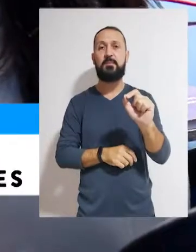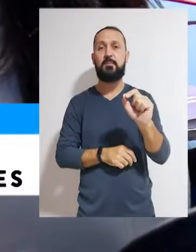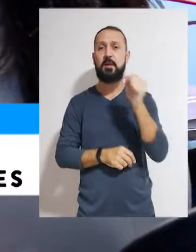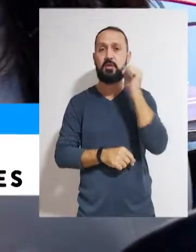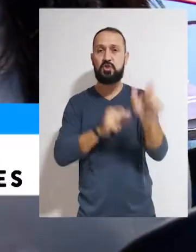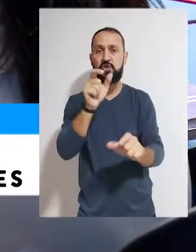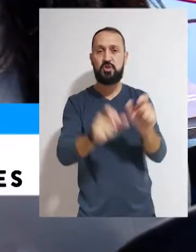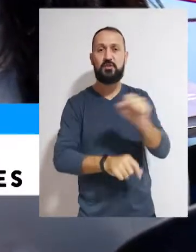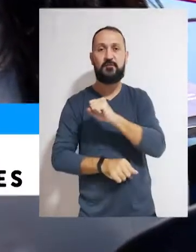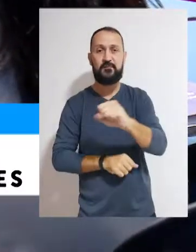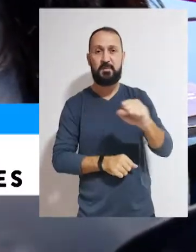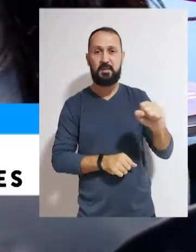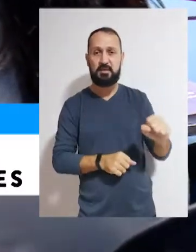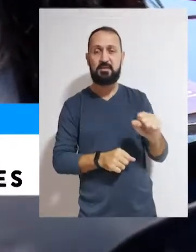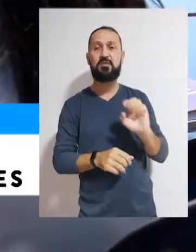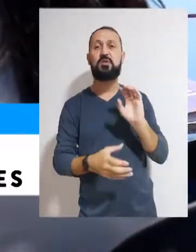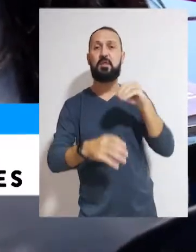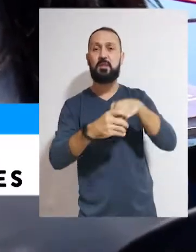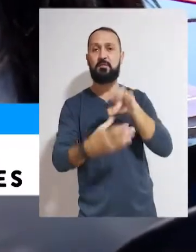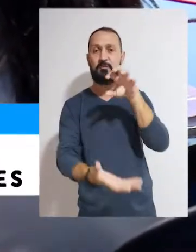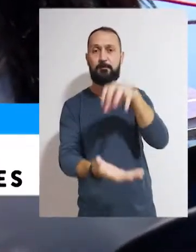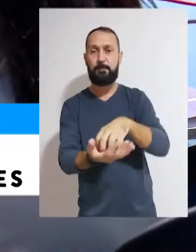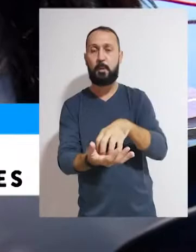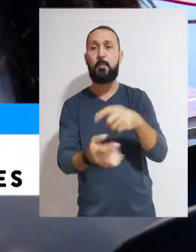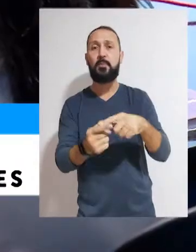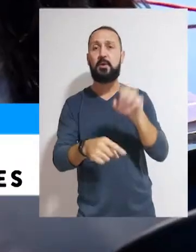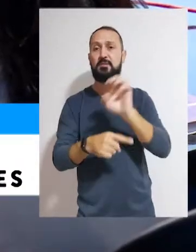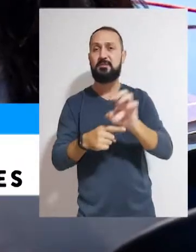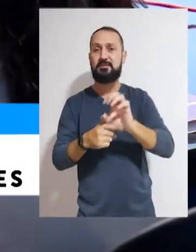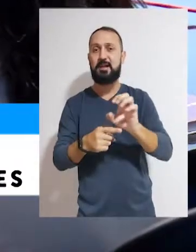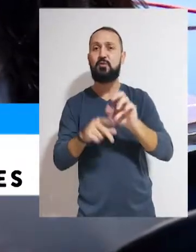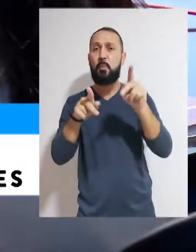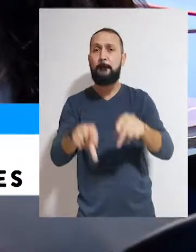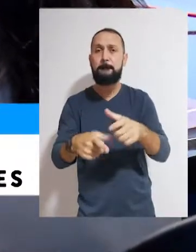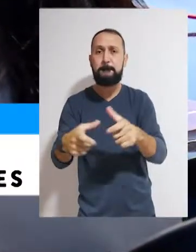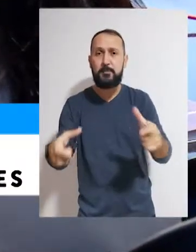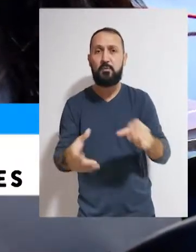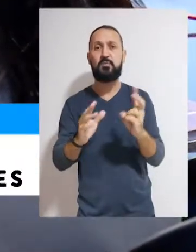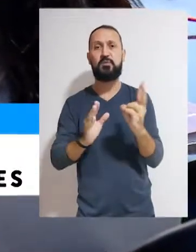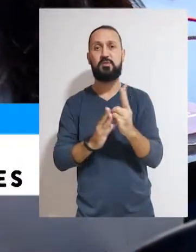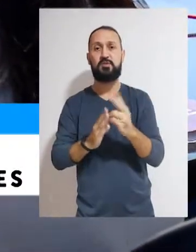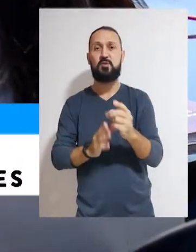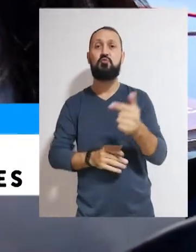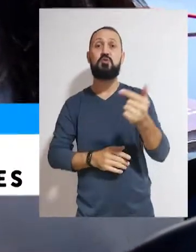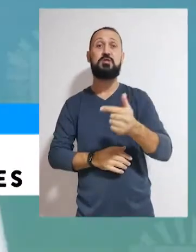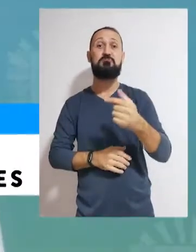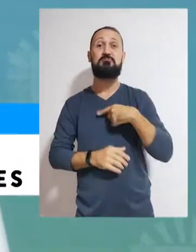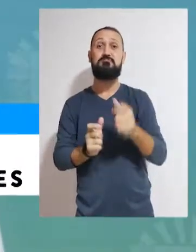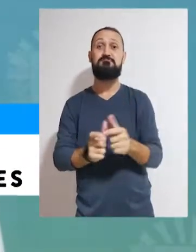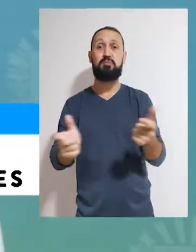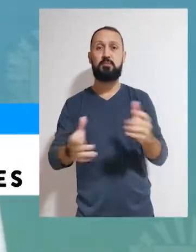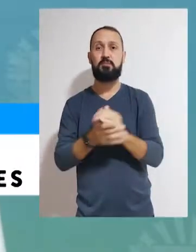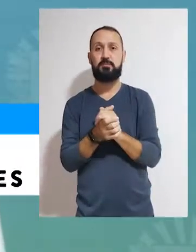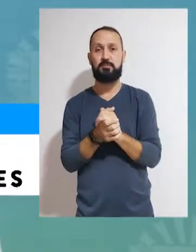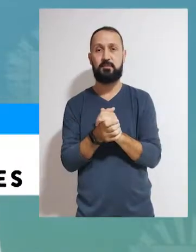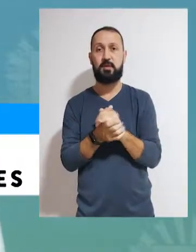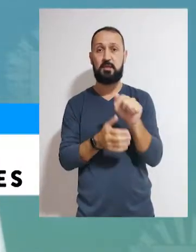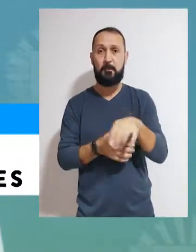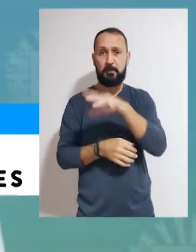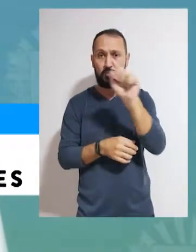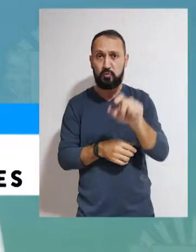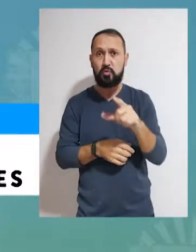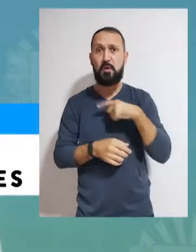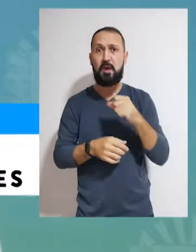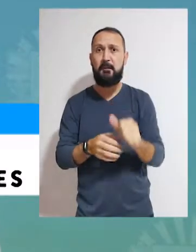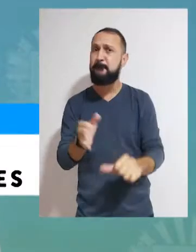de feminicídio nas aldeias, já que o estado é o segundo com a maior população indígena. O estado de Mato Grosso do Sul é um